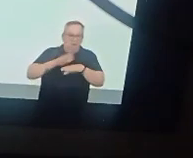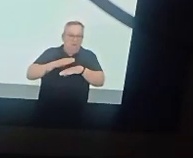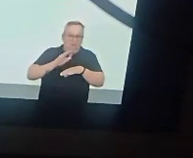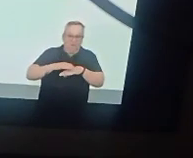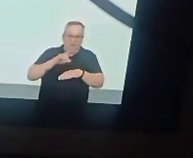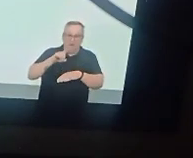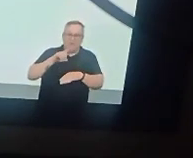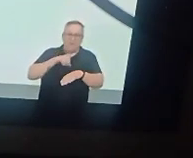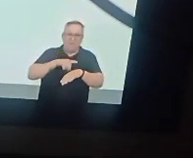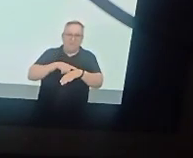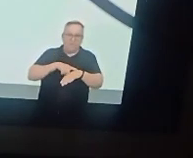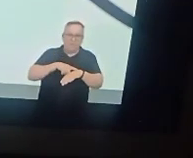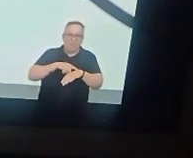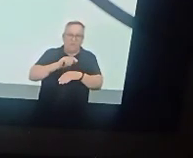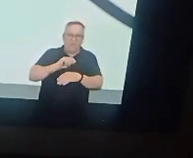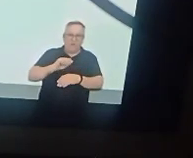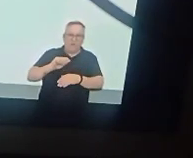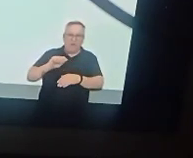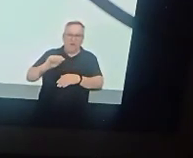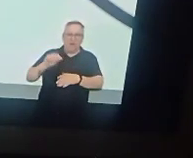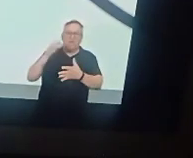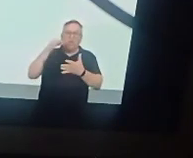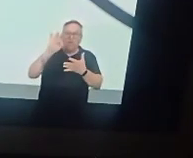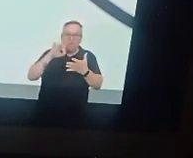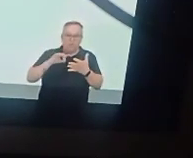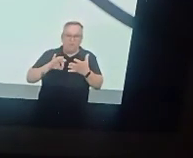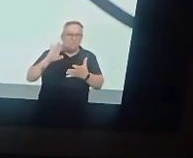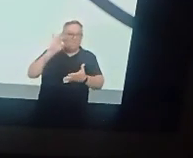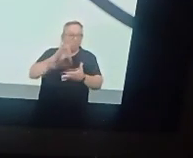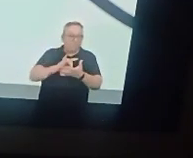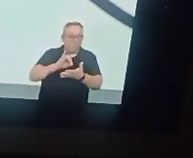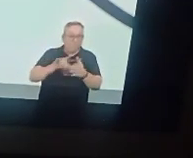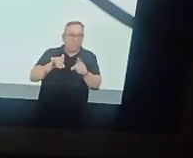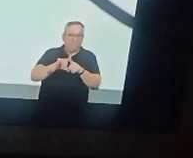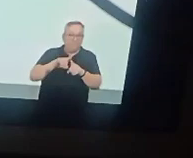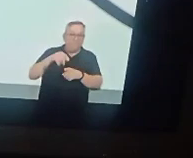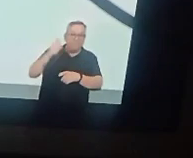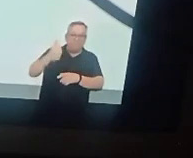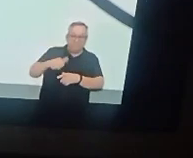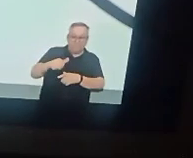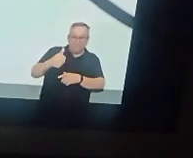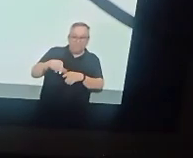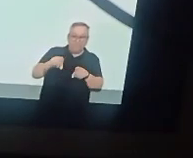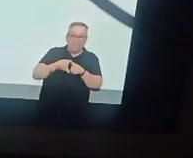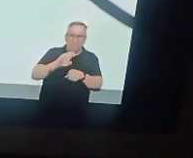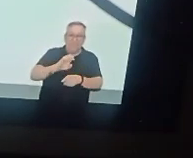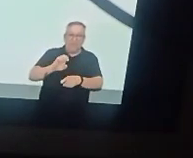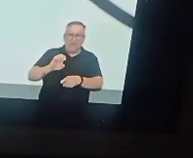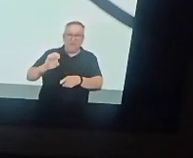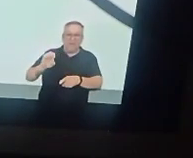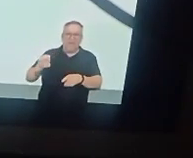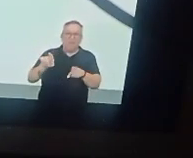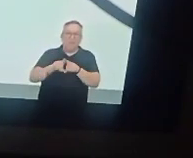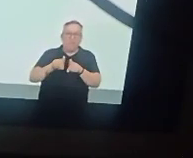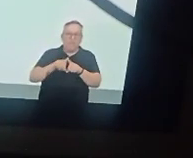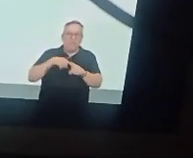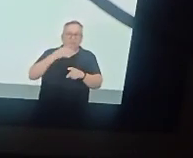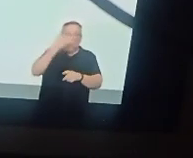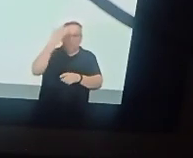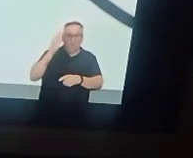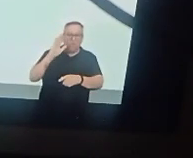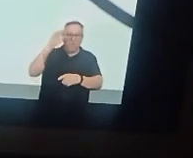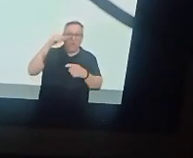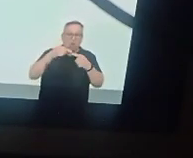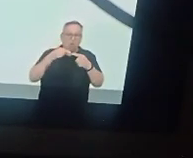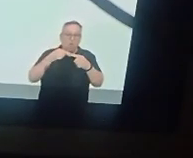nesse momento a aferição da veracidade, né, ou seja, a análise se aquele candidato se